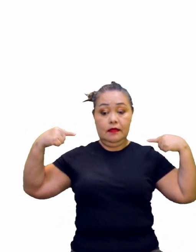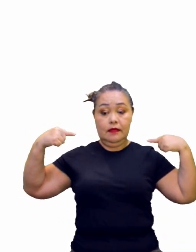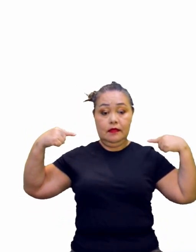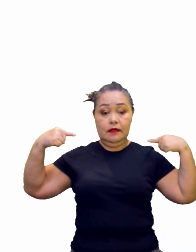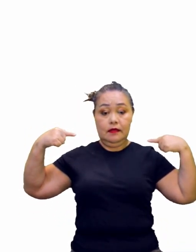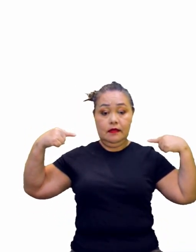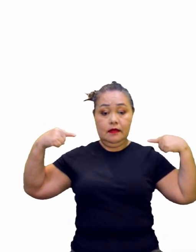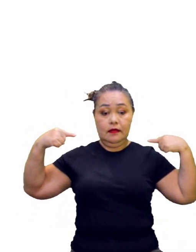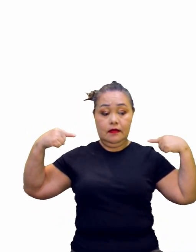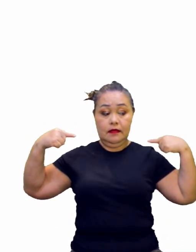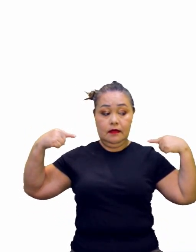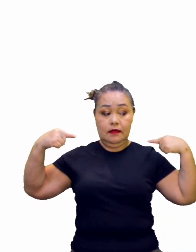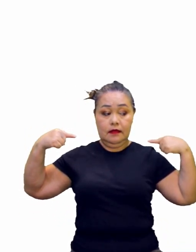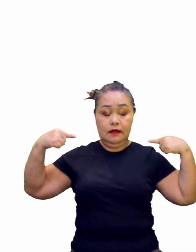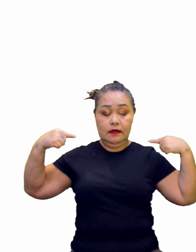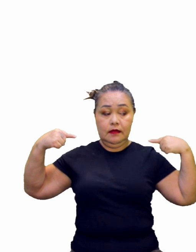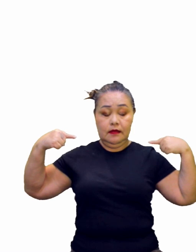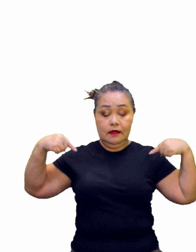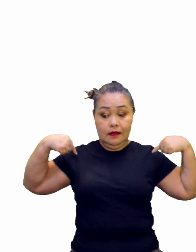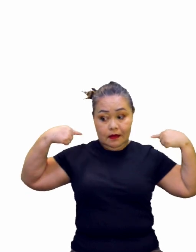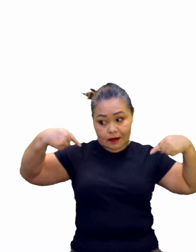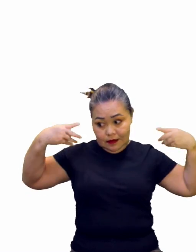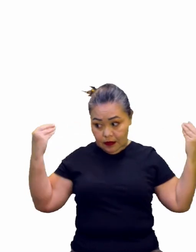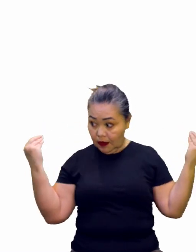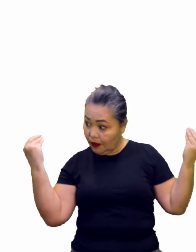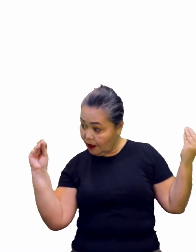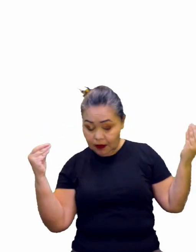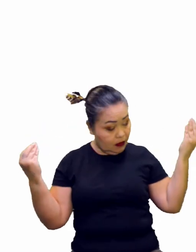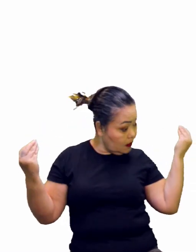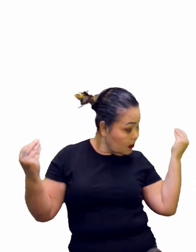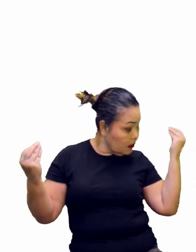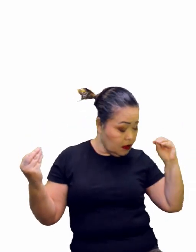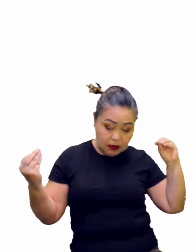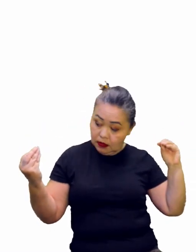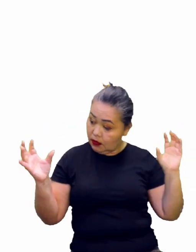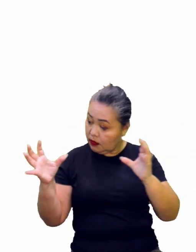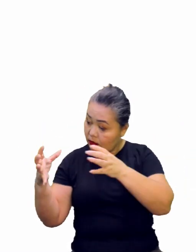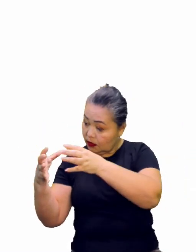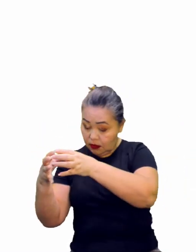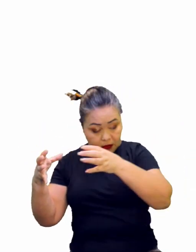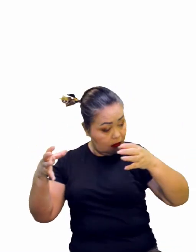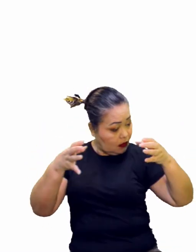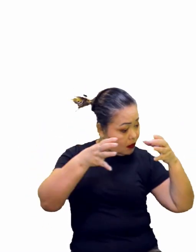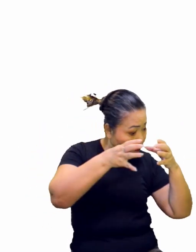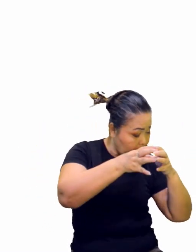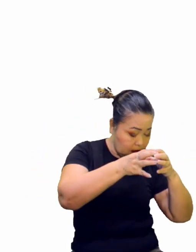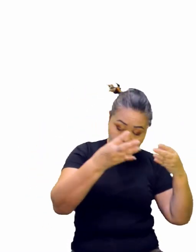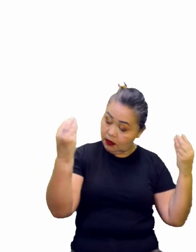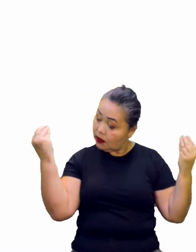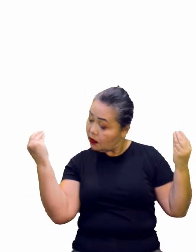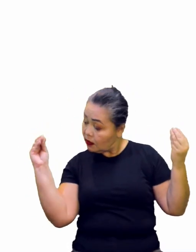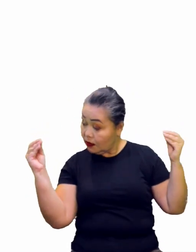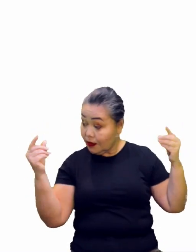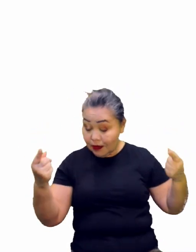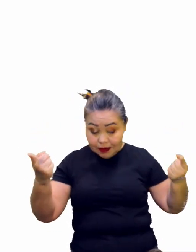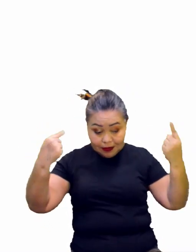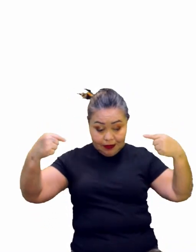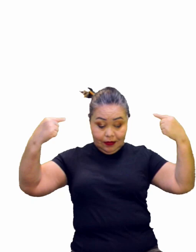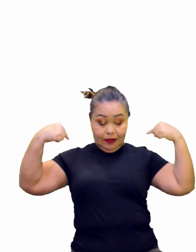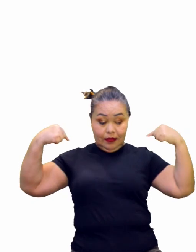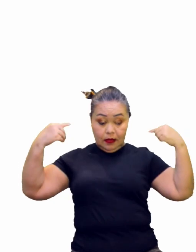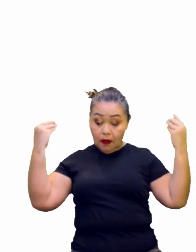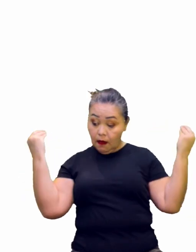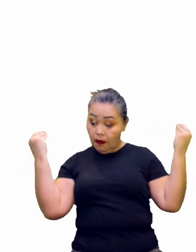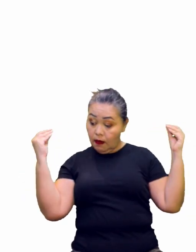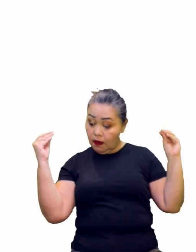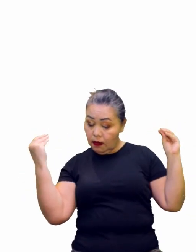Esses animais vegetais que constituem esse conjunto de seres vivos, advém da formação da interação